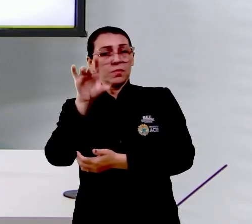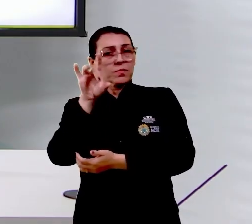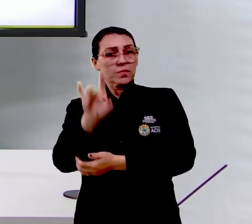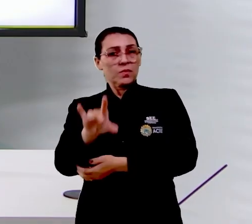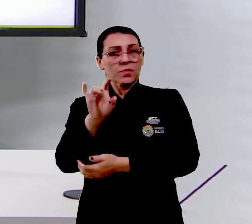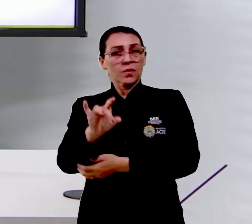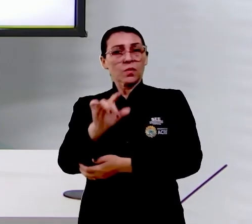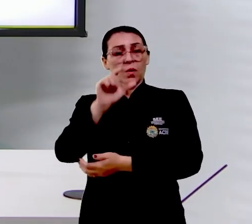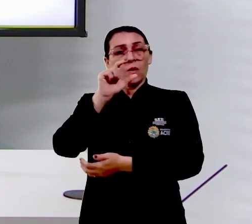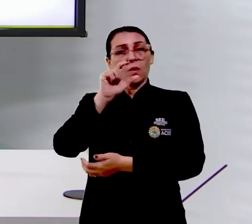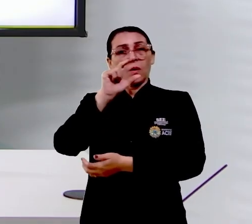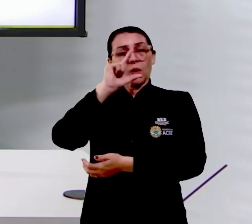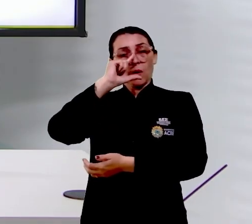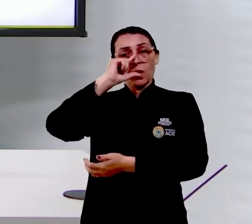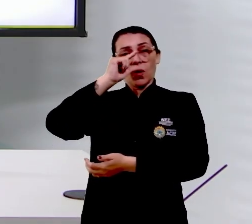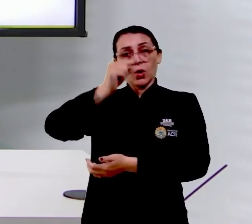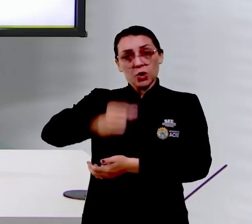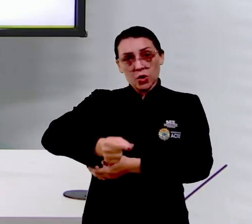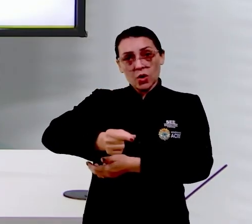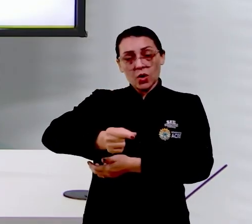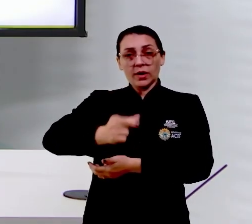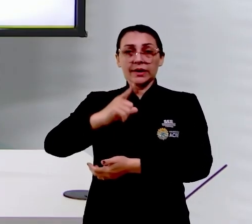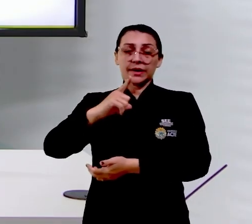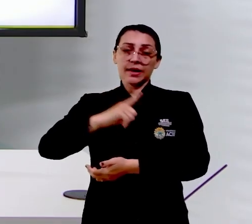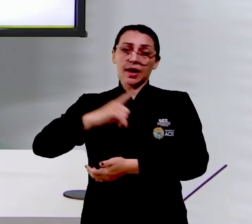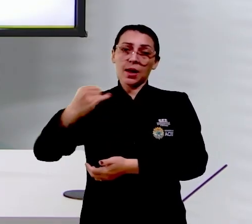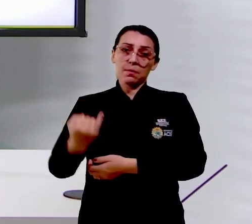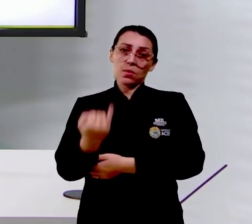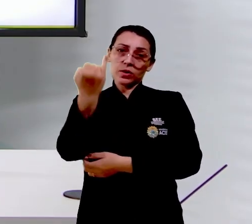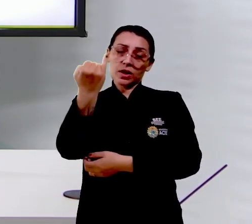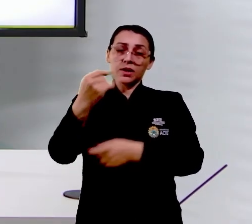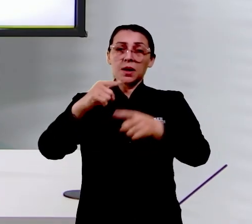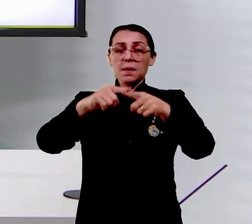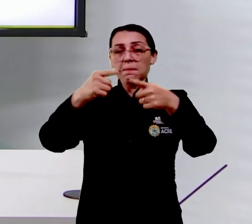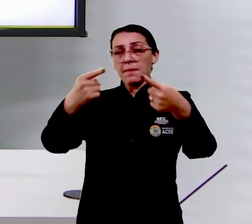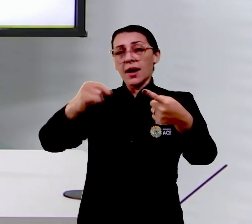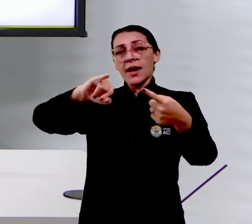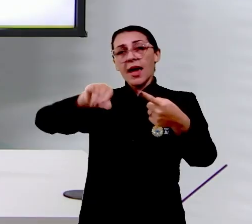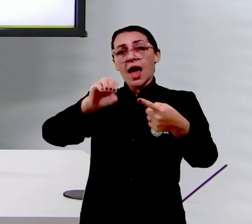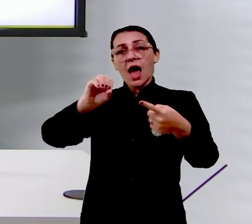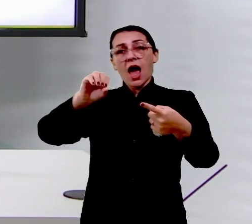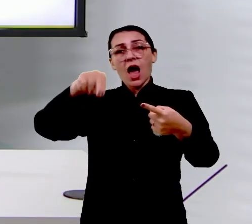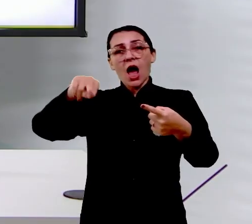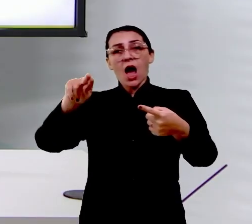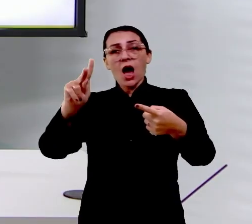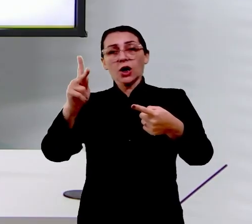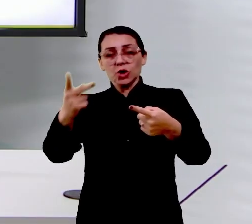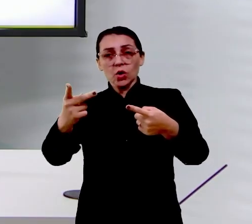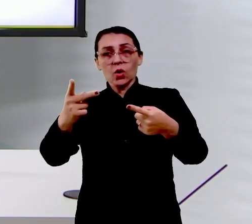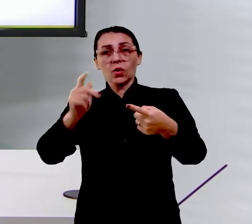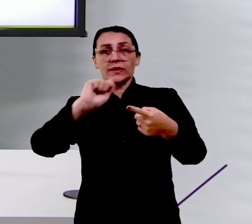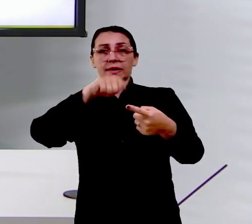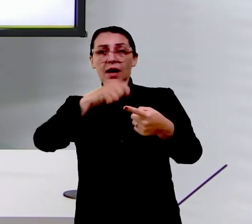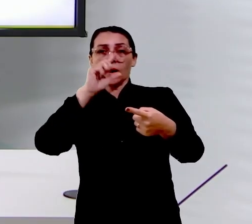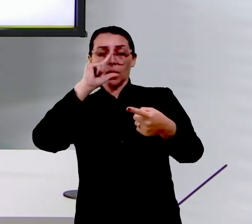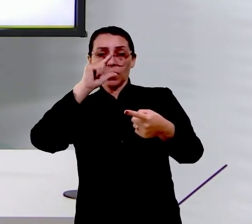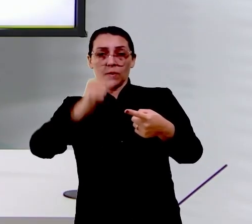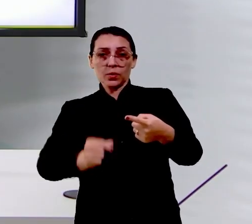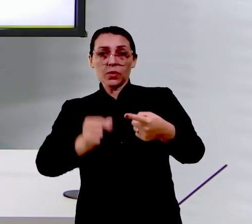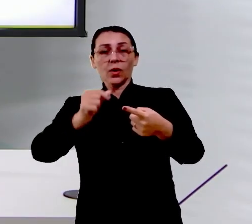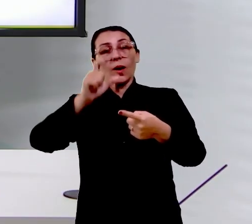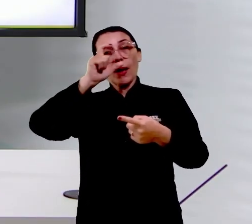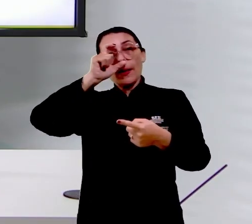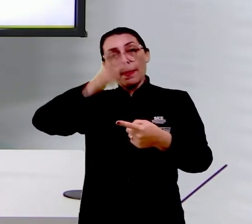com John Locke, ele vai ter a sua importância, mas a gente nunca vai poder negar aquela história do Descartes, que